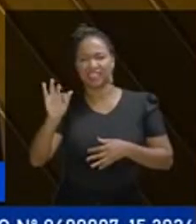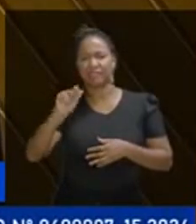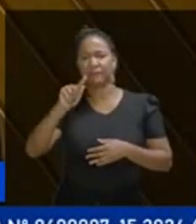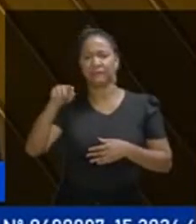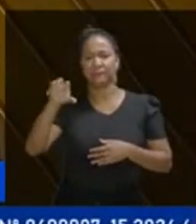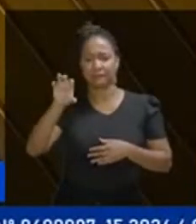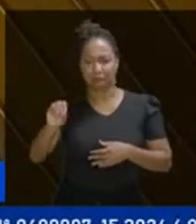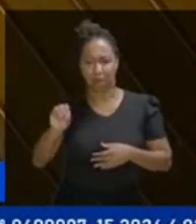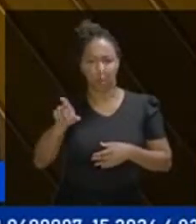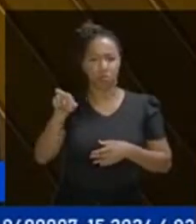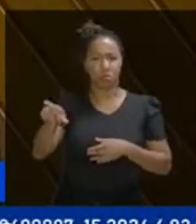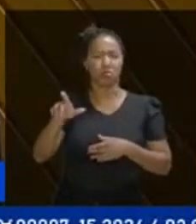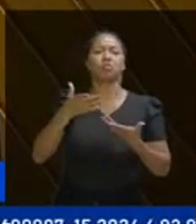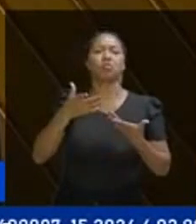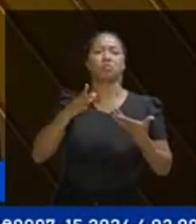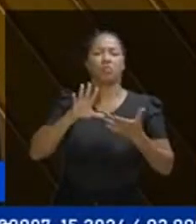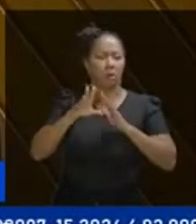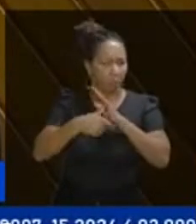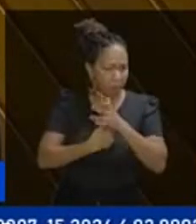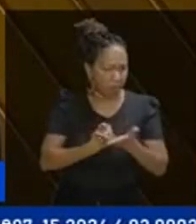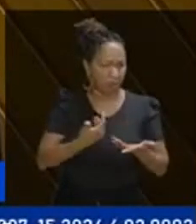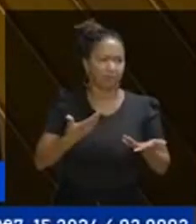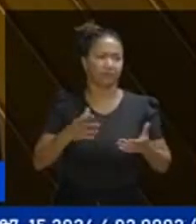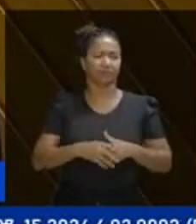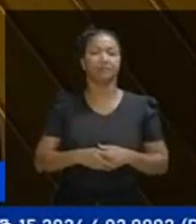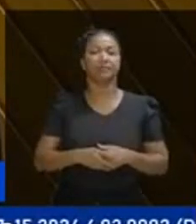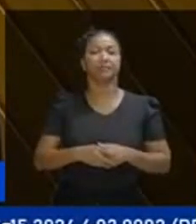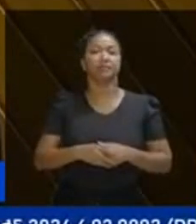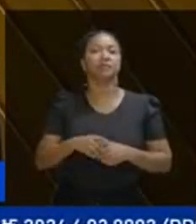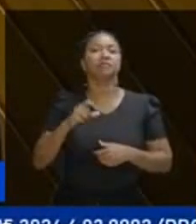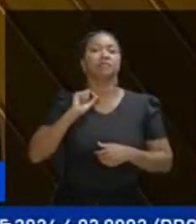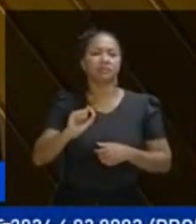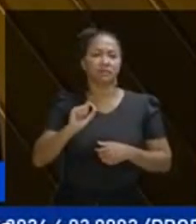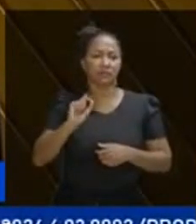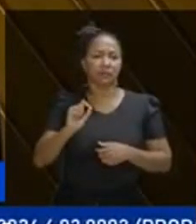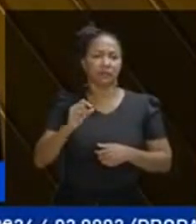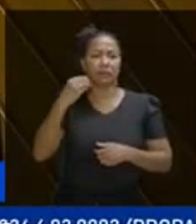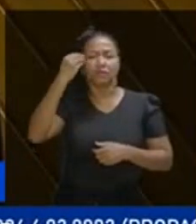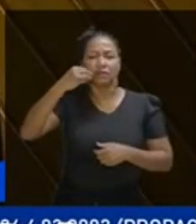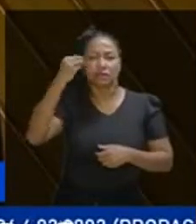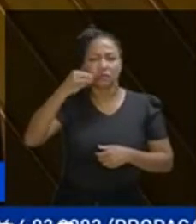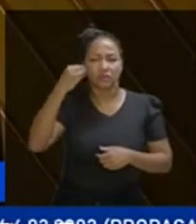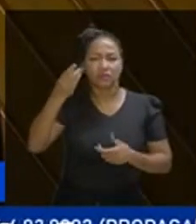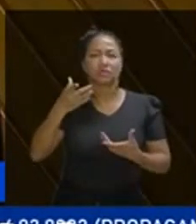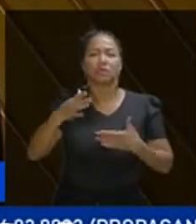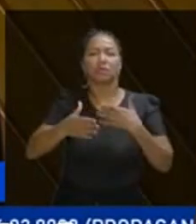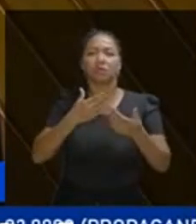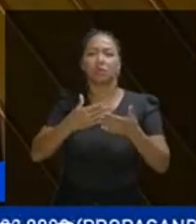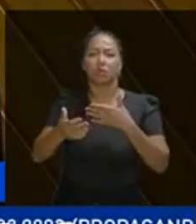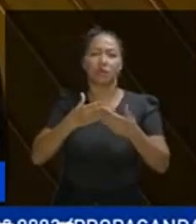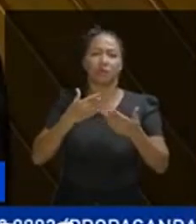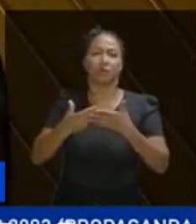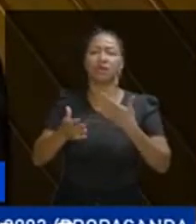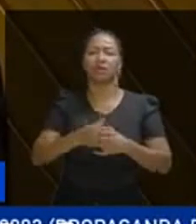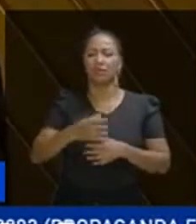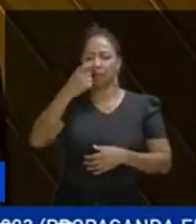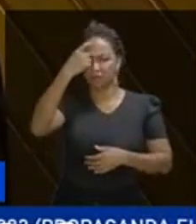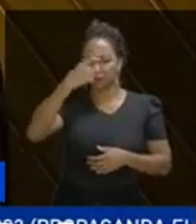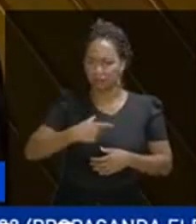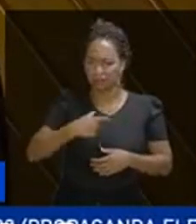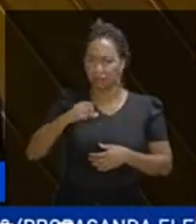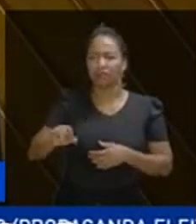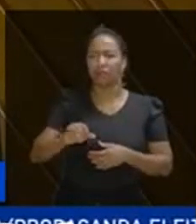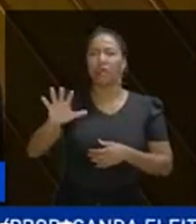ladrão. Ao analisar a peça publicitária, não se observa qualquer afirmação que macule a honra ou a imagem